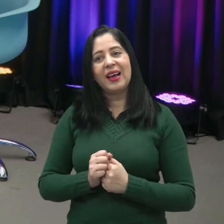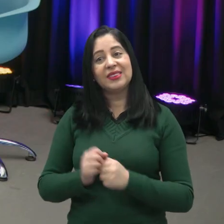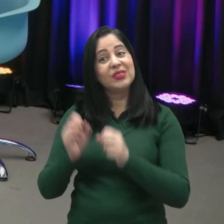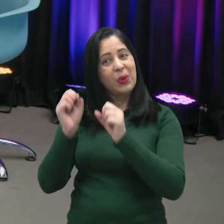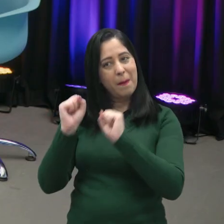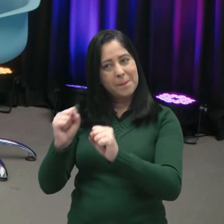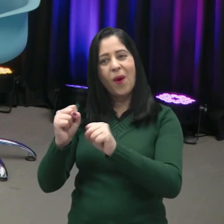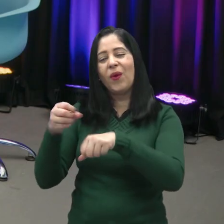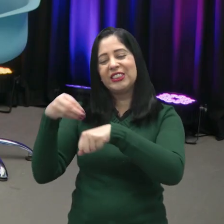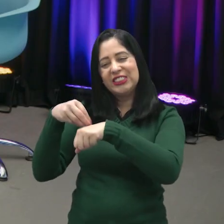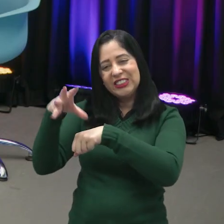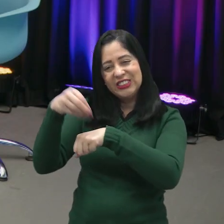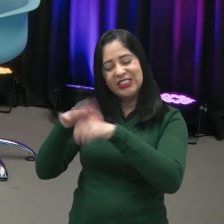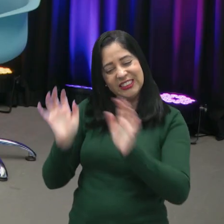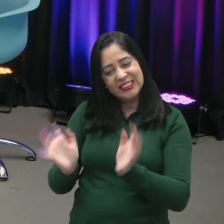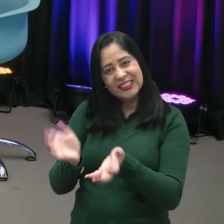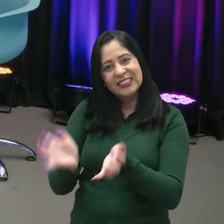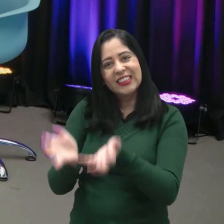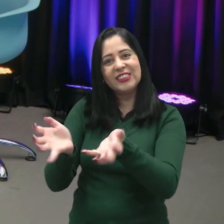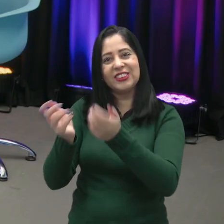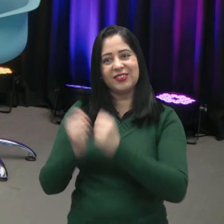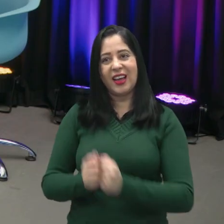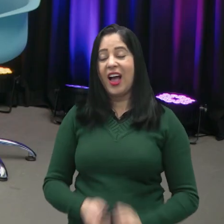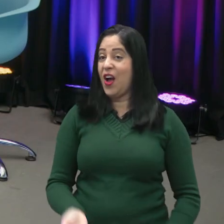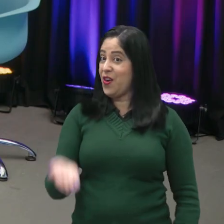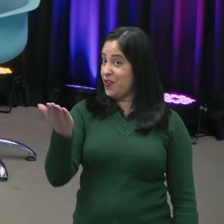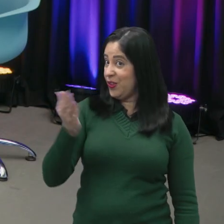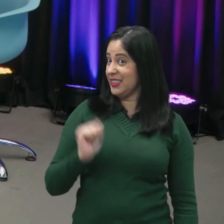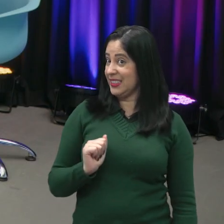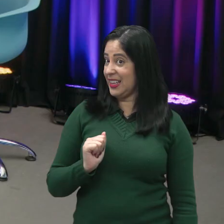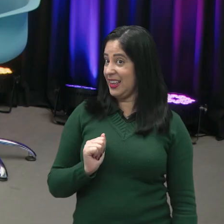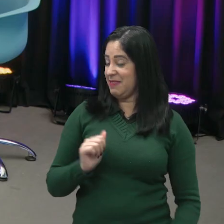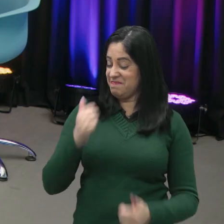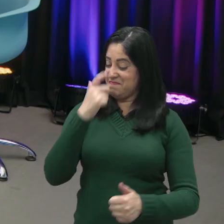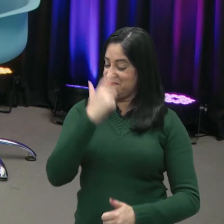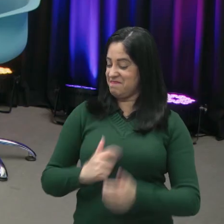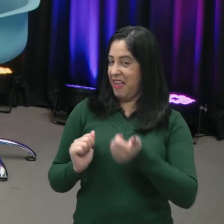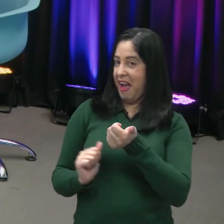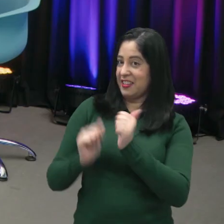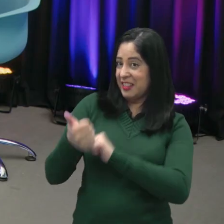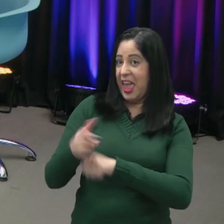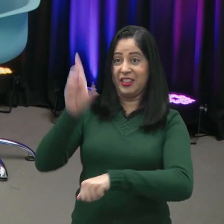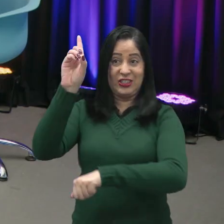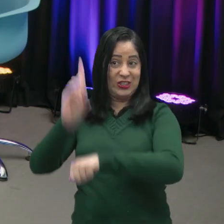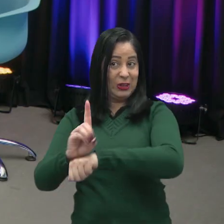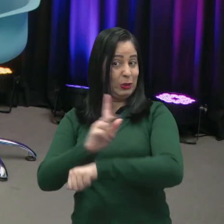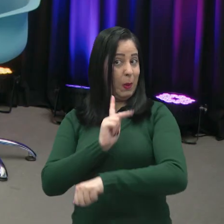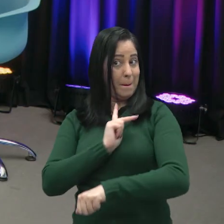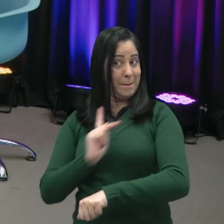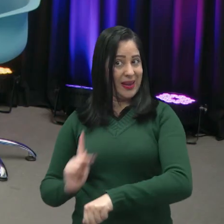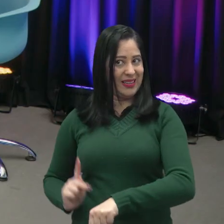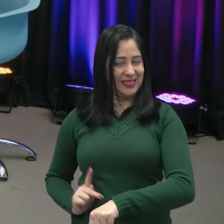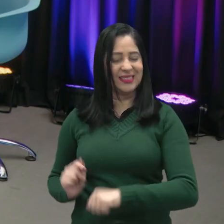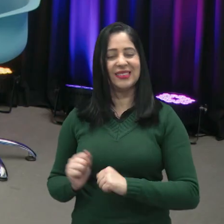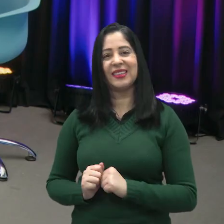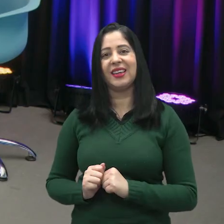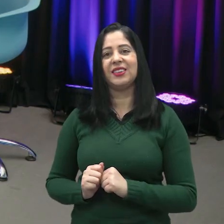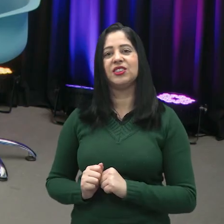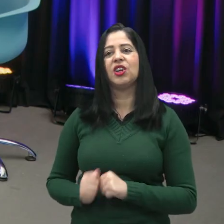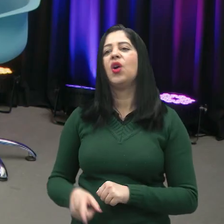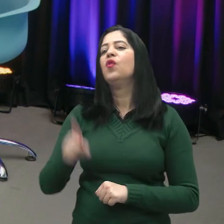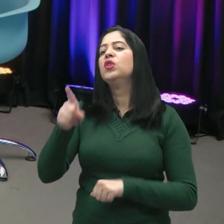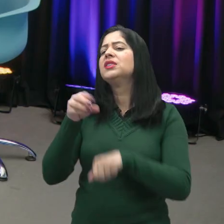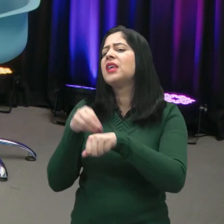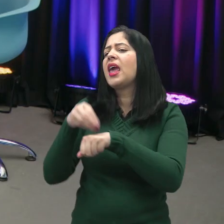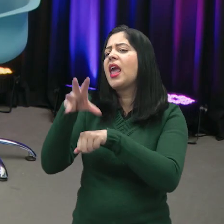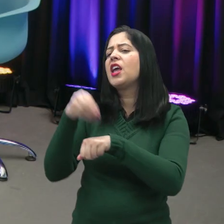aí especial para as pessoas em casa. Você como esportista, como atleta, como diretor, como presidente, né? O